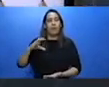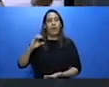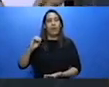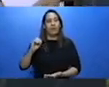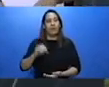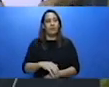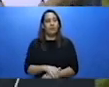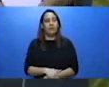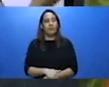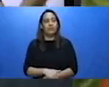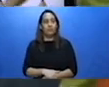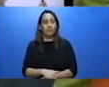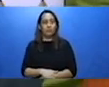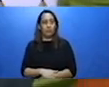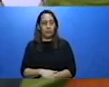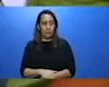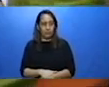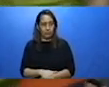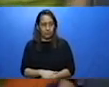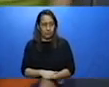Página 40.